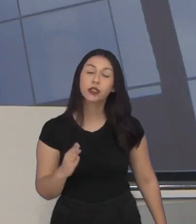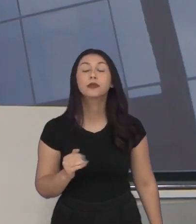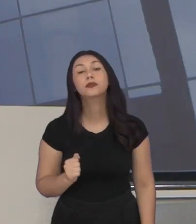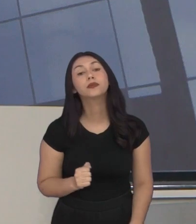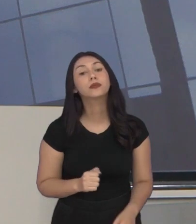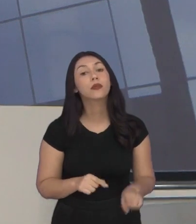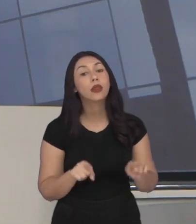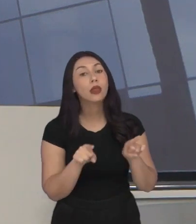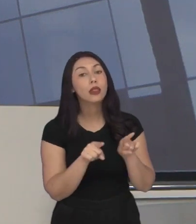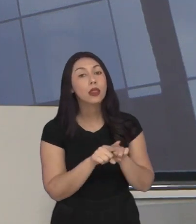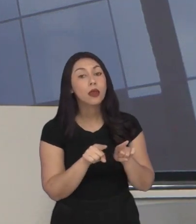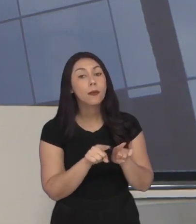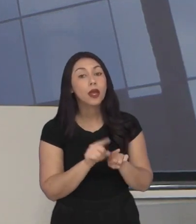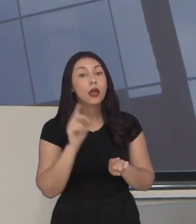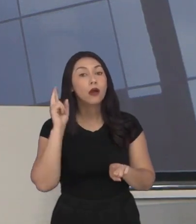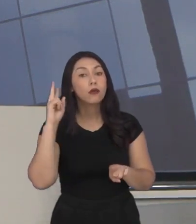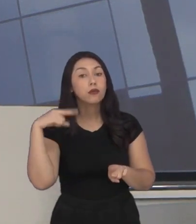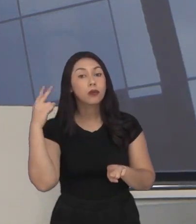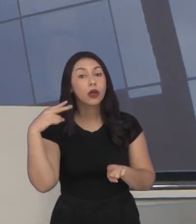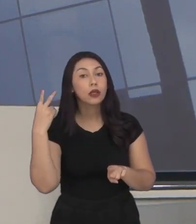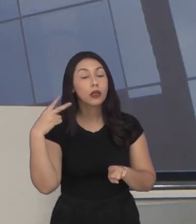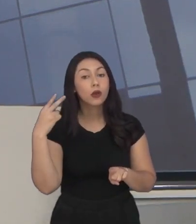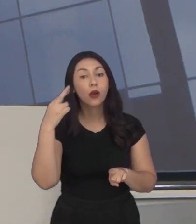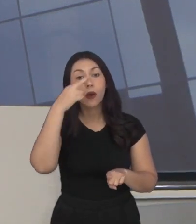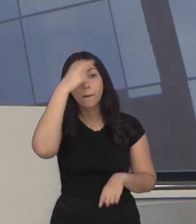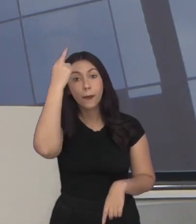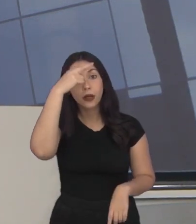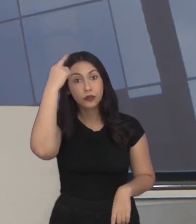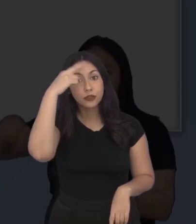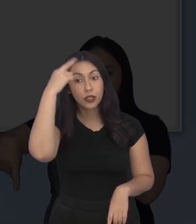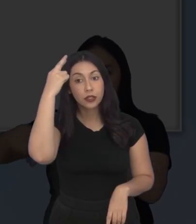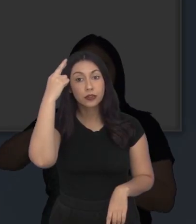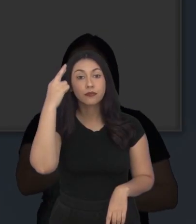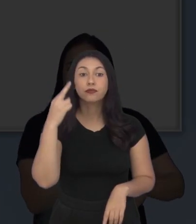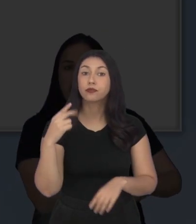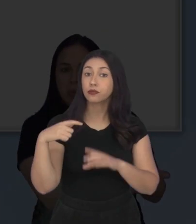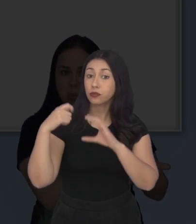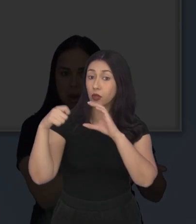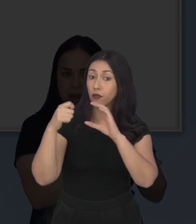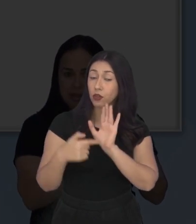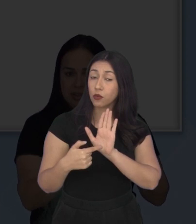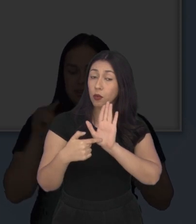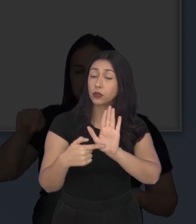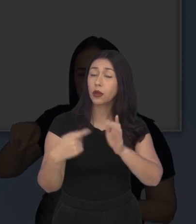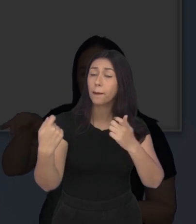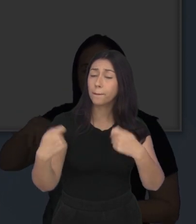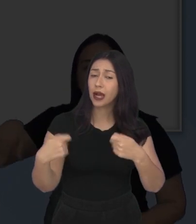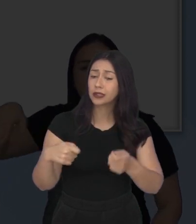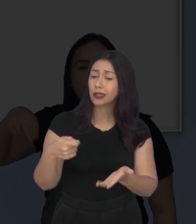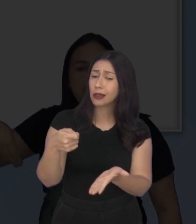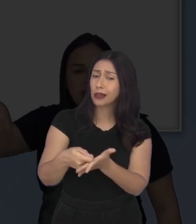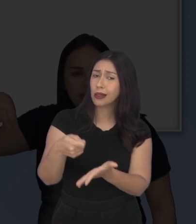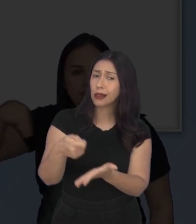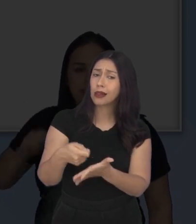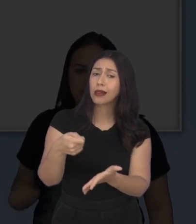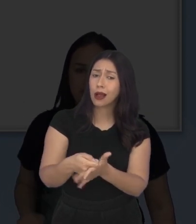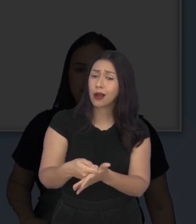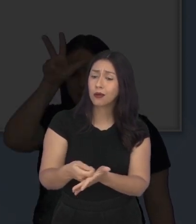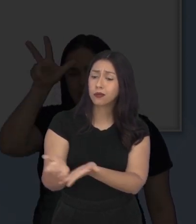se assemelha a uma virose, os sintomas podem ser confundidos com outras doenças. Por isso, é preciso ficar atento aos